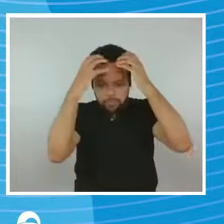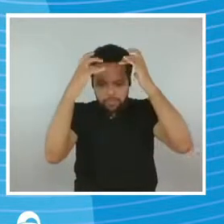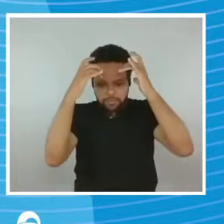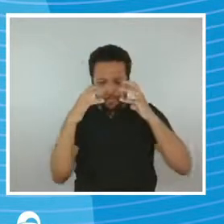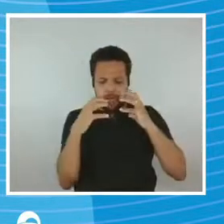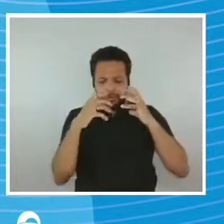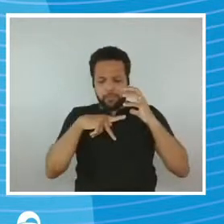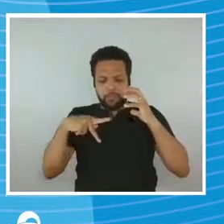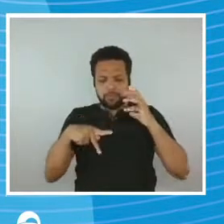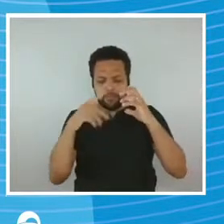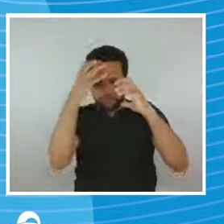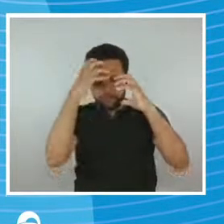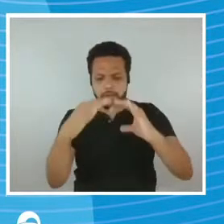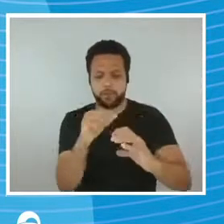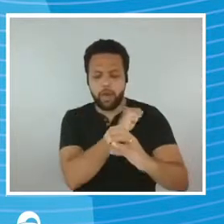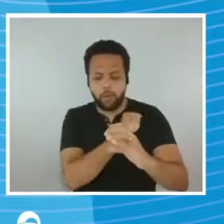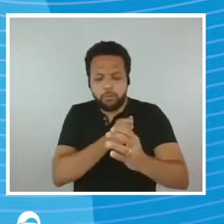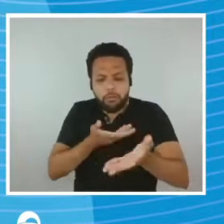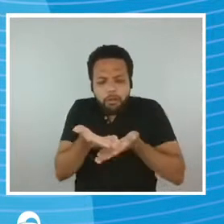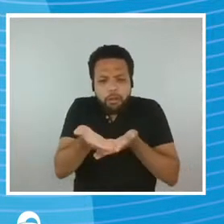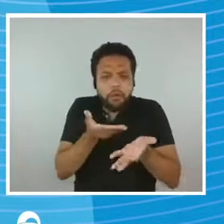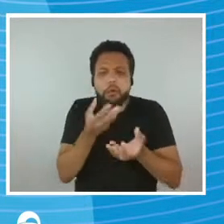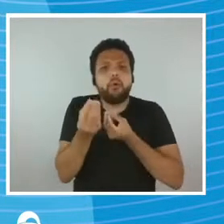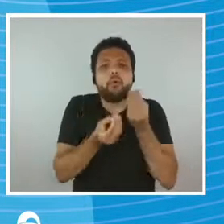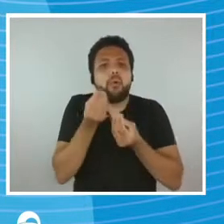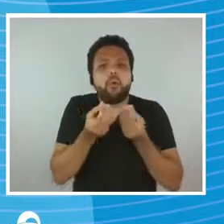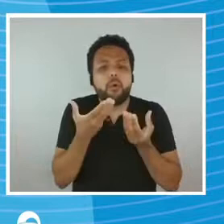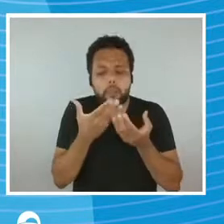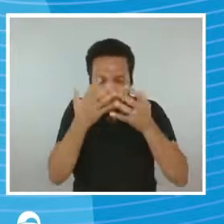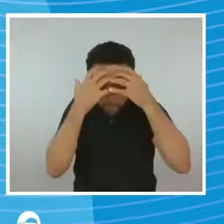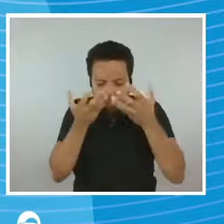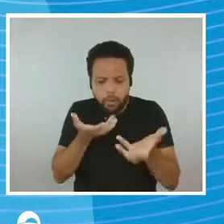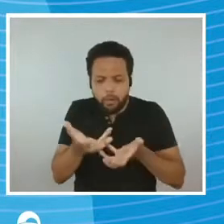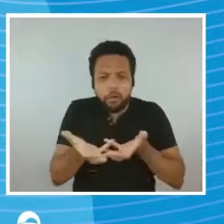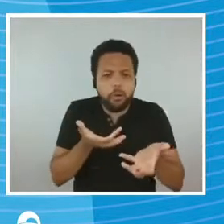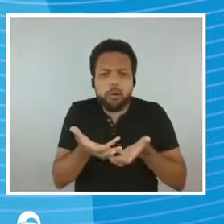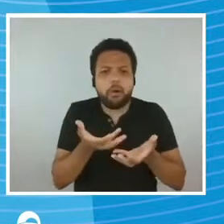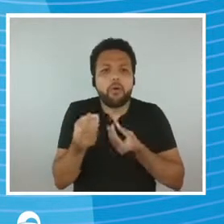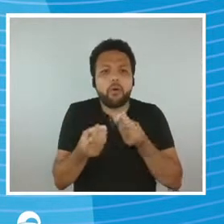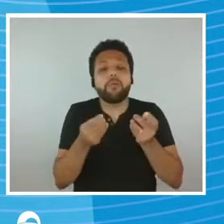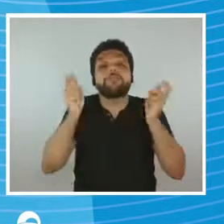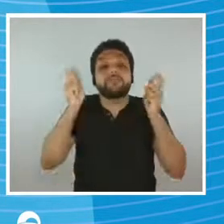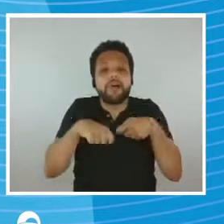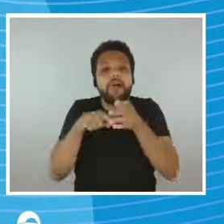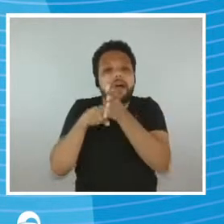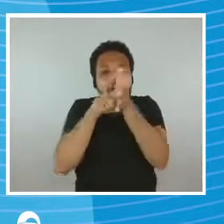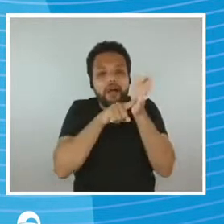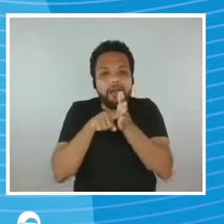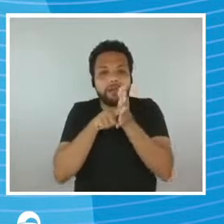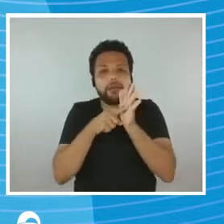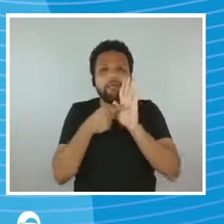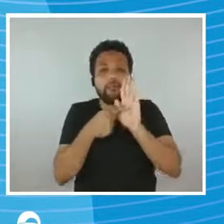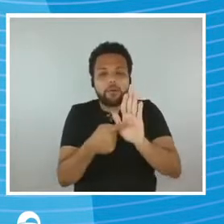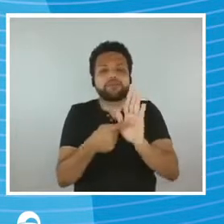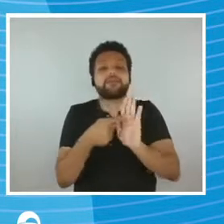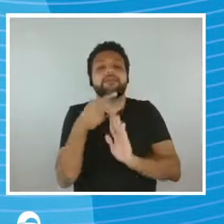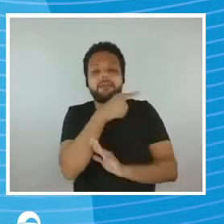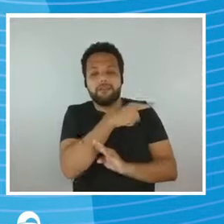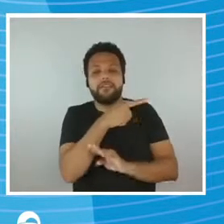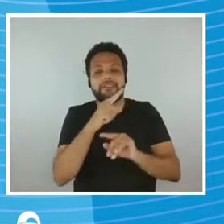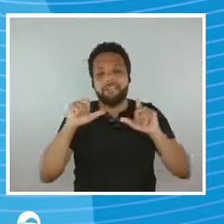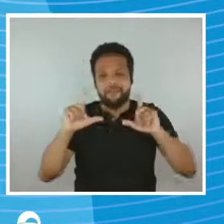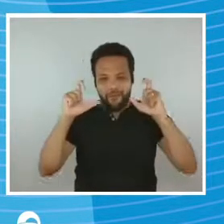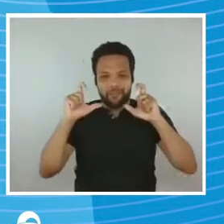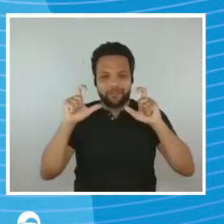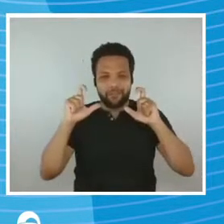fazendo um registro da atividade cerebral da professora simultaneamente da aluna. O cérebro aparece aqui, e aqui o da professora,